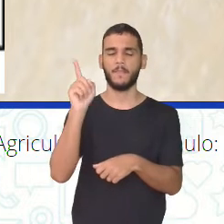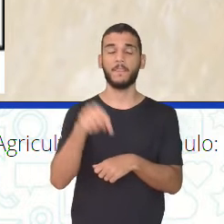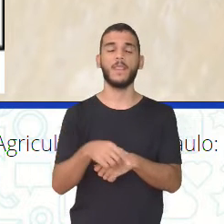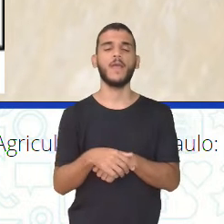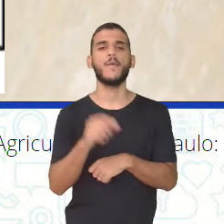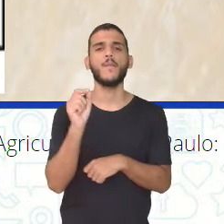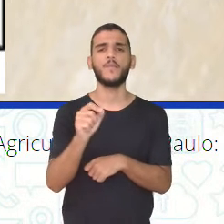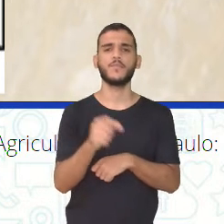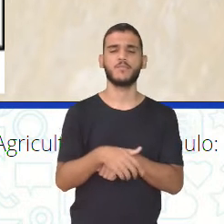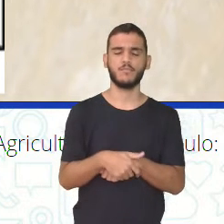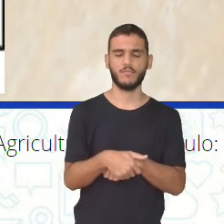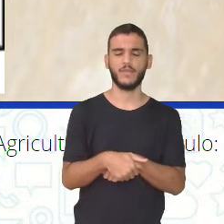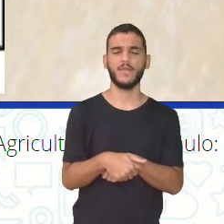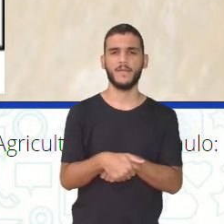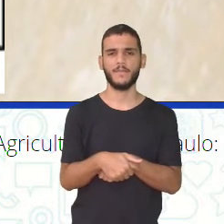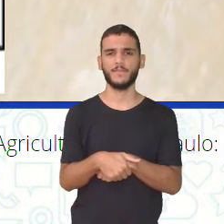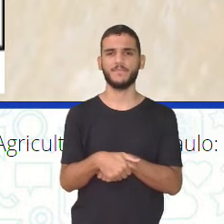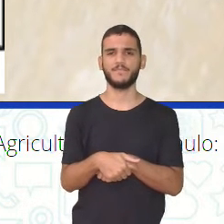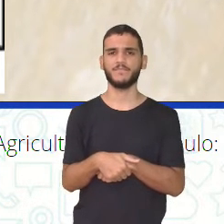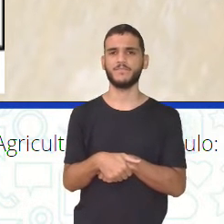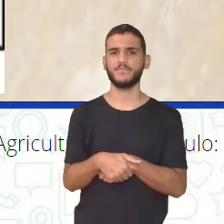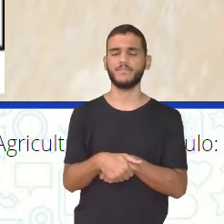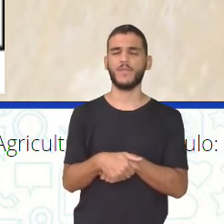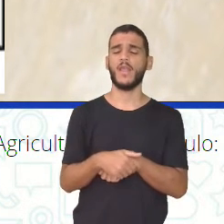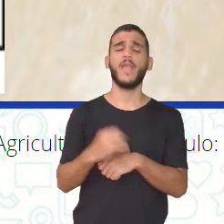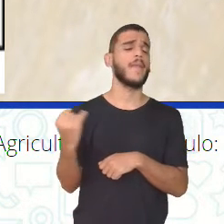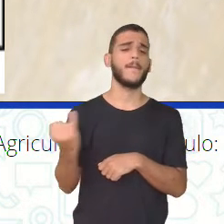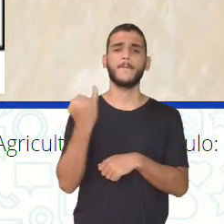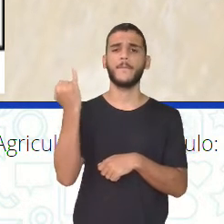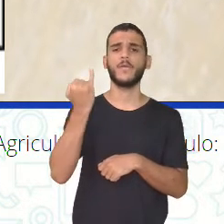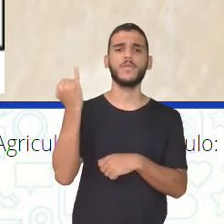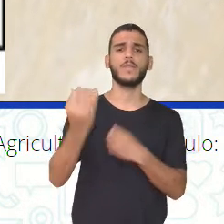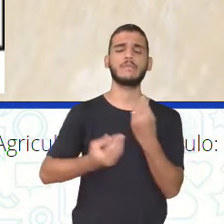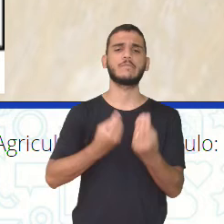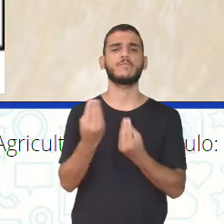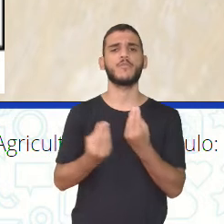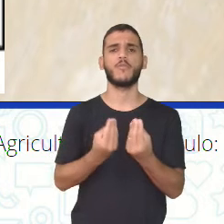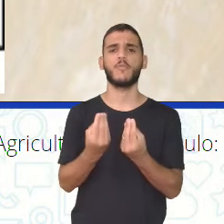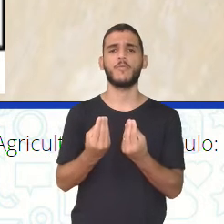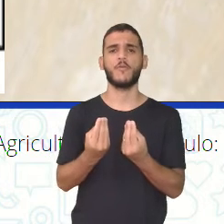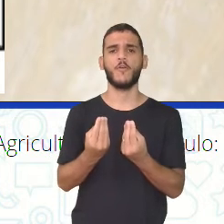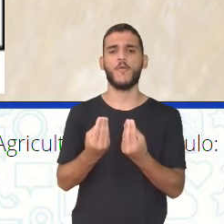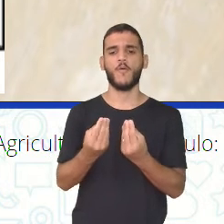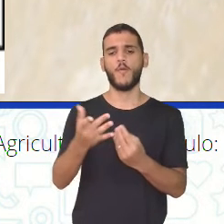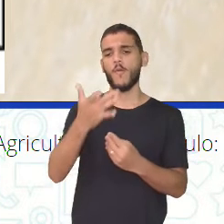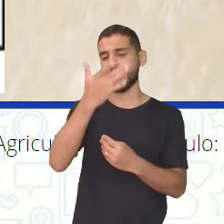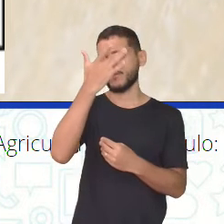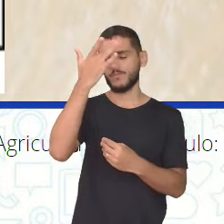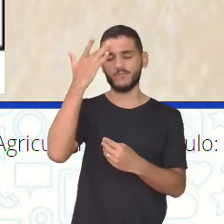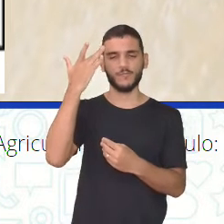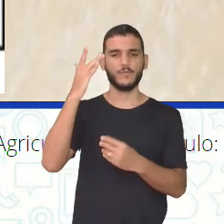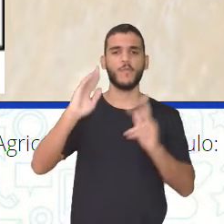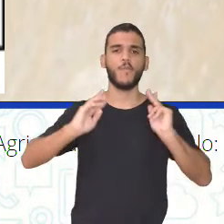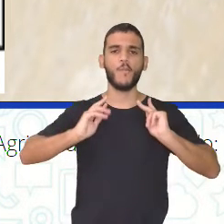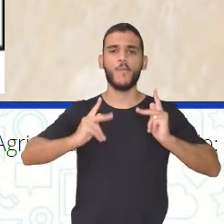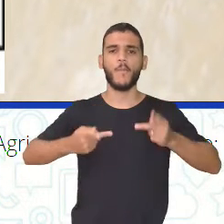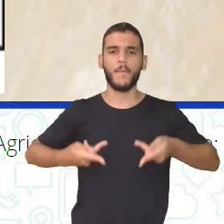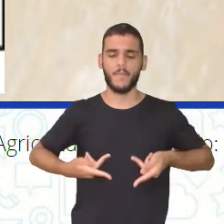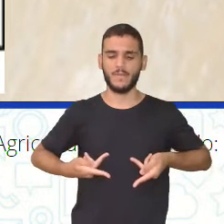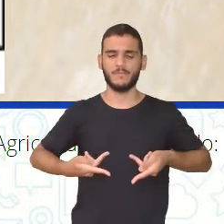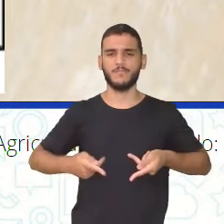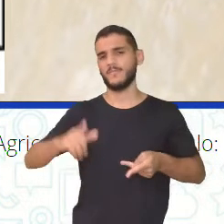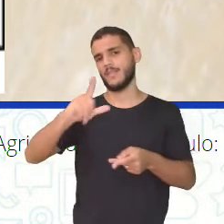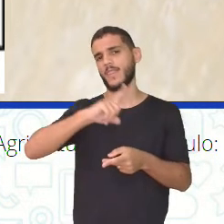ser fundamental para a espécie humana se estabelecer na superfície terrestre. Né? Vocês vão